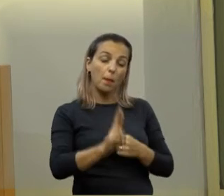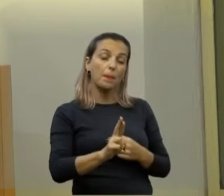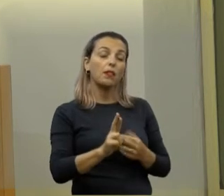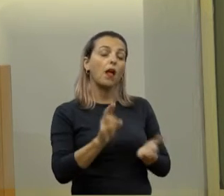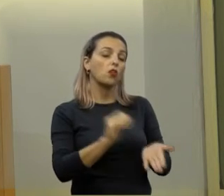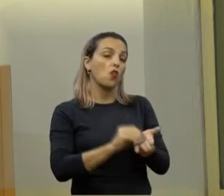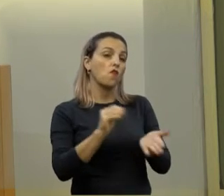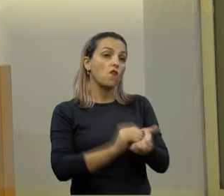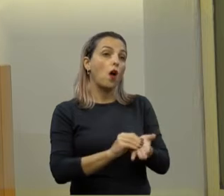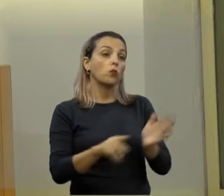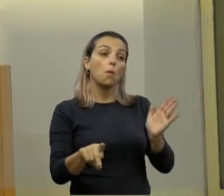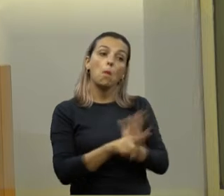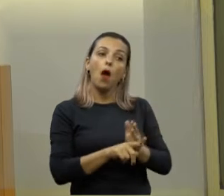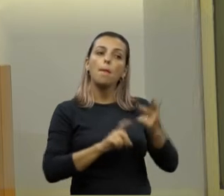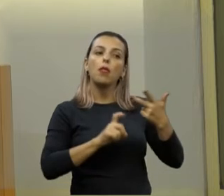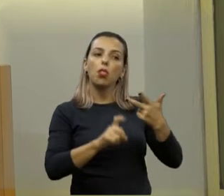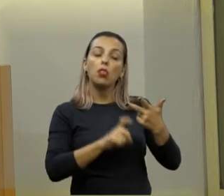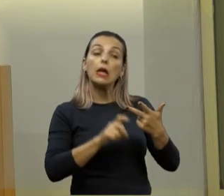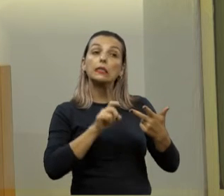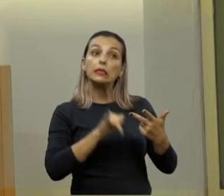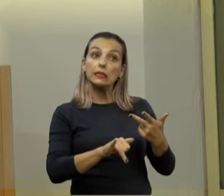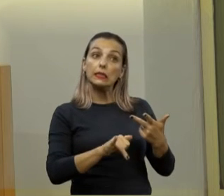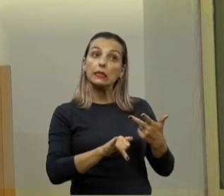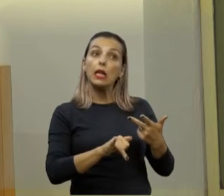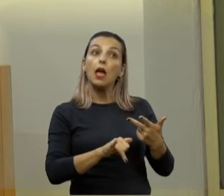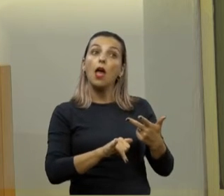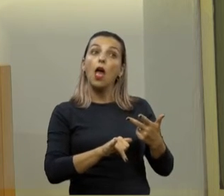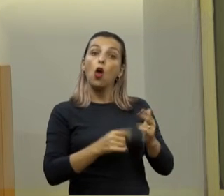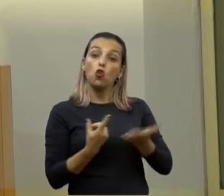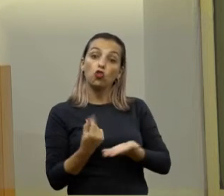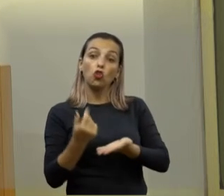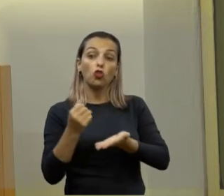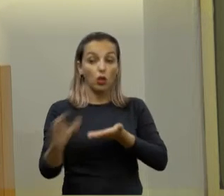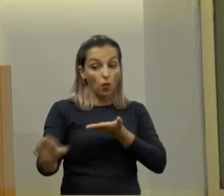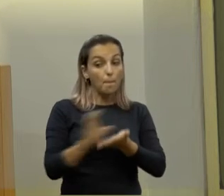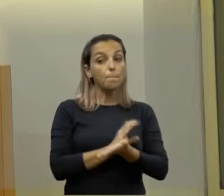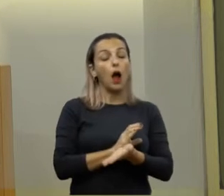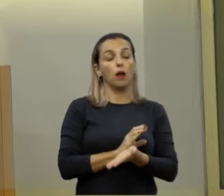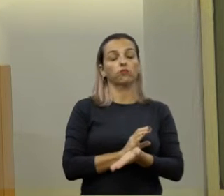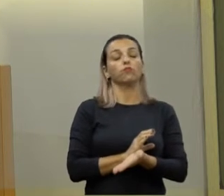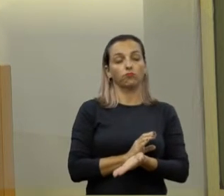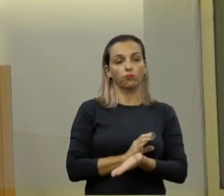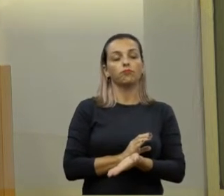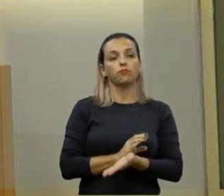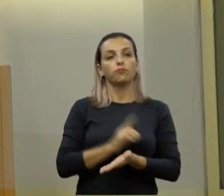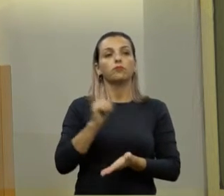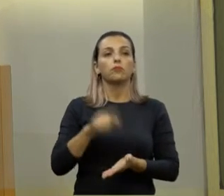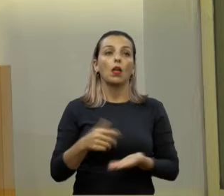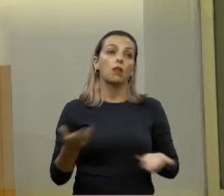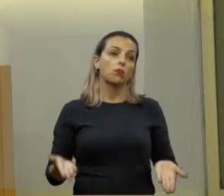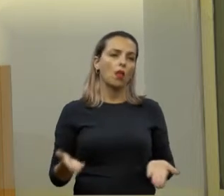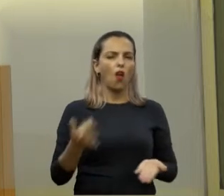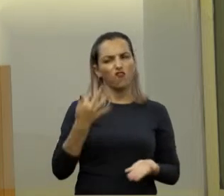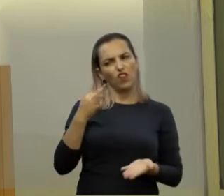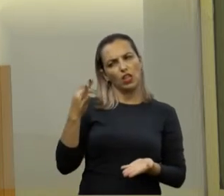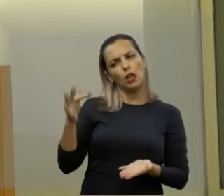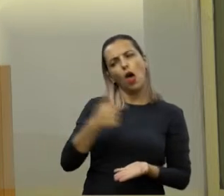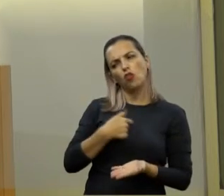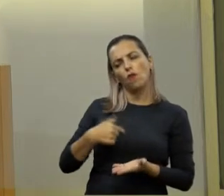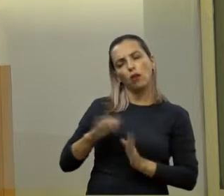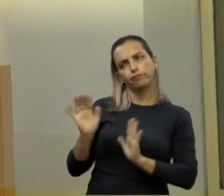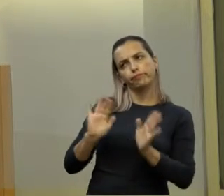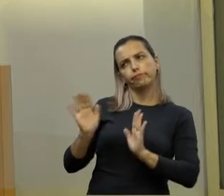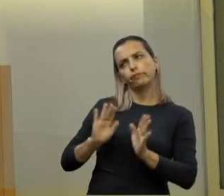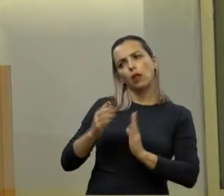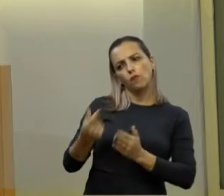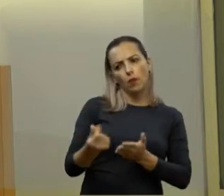executivo senão a boca errada essa renda extra né Agora vamos deixar o governo federal vamos pegar para